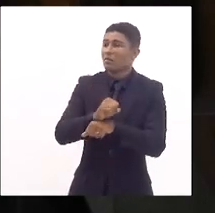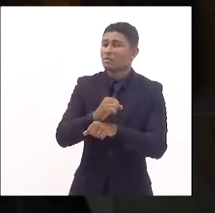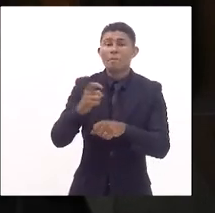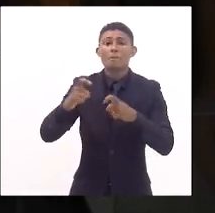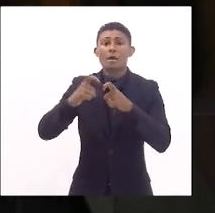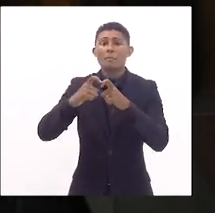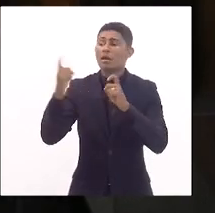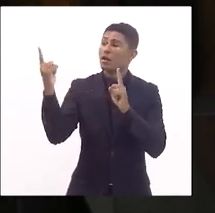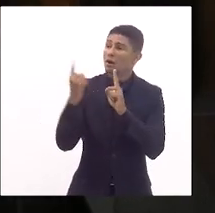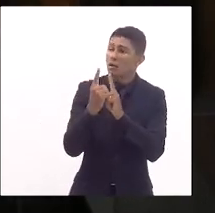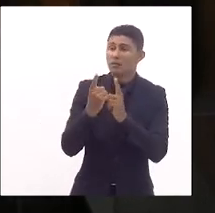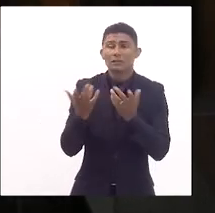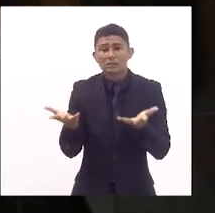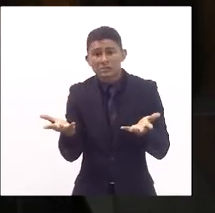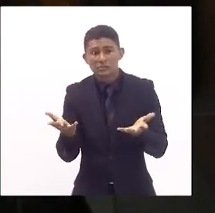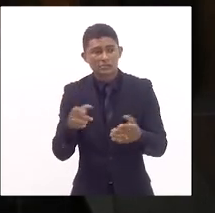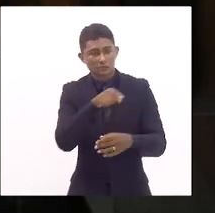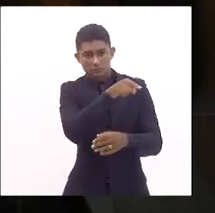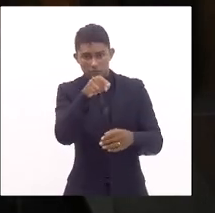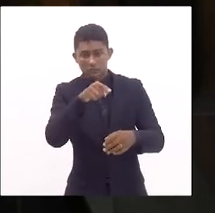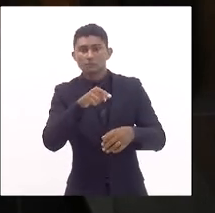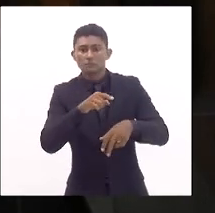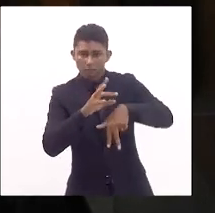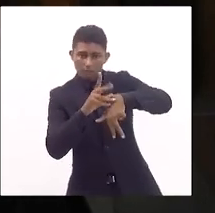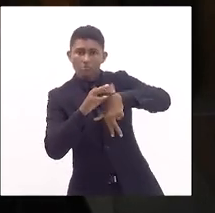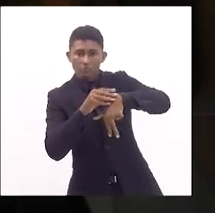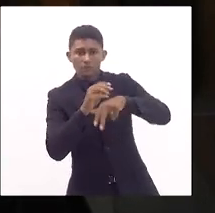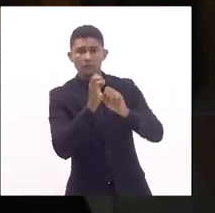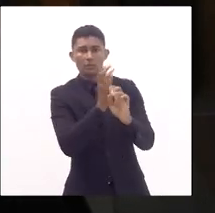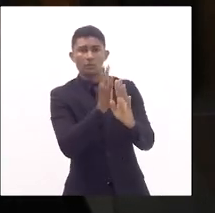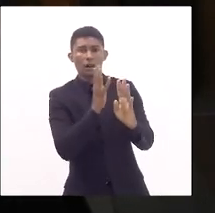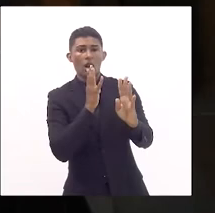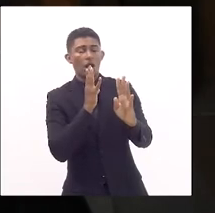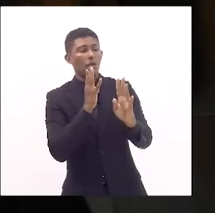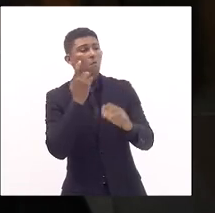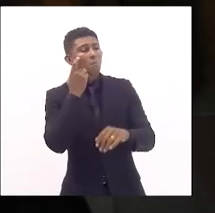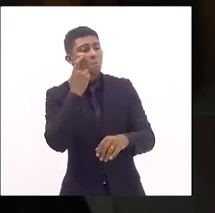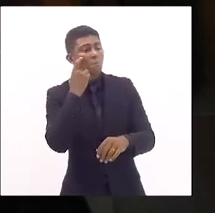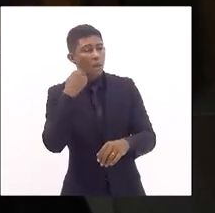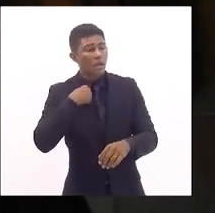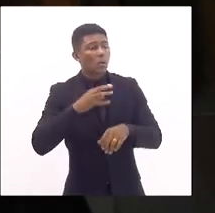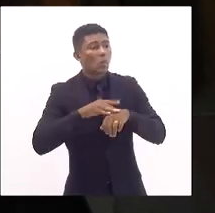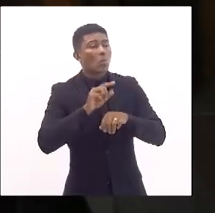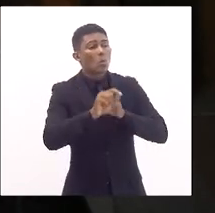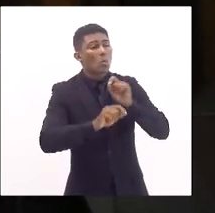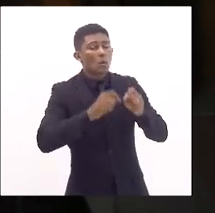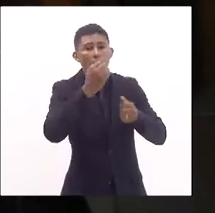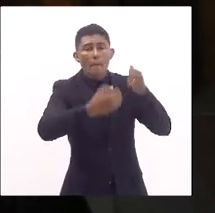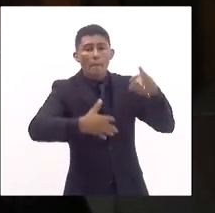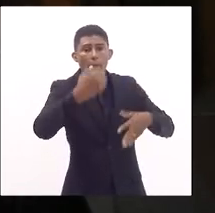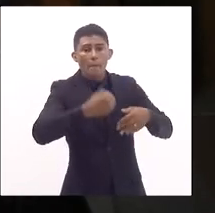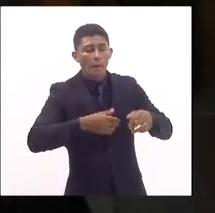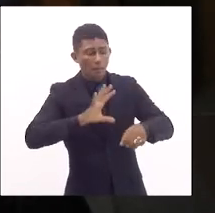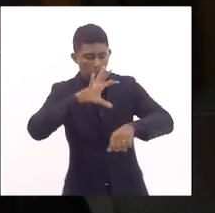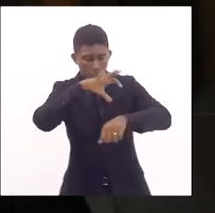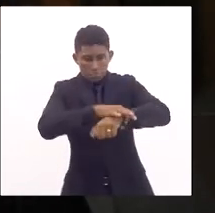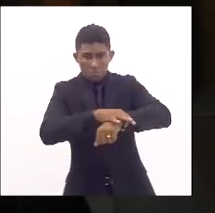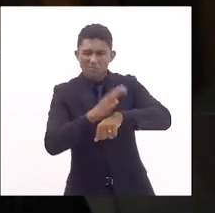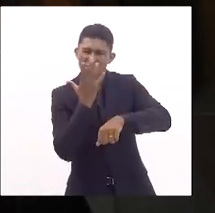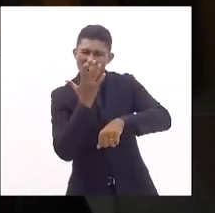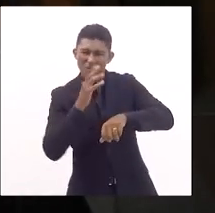pacientes que passavam na triagem na classificação Oi e a ponta classificação